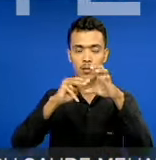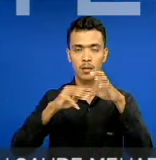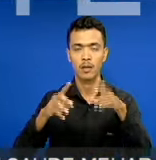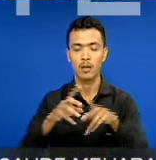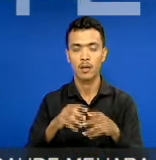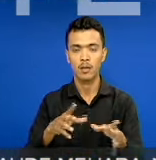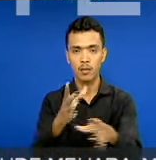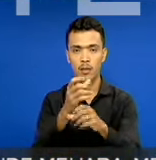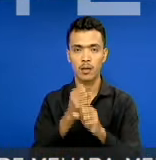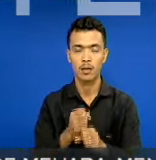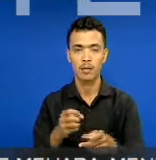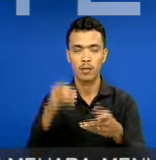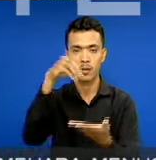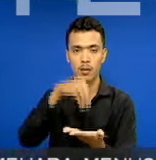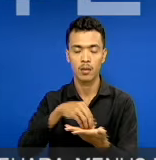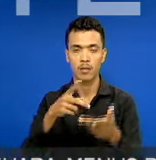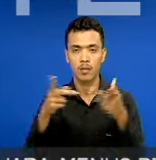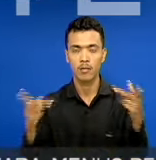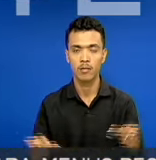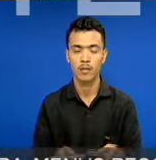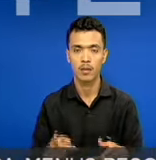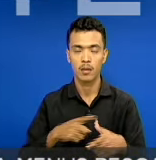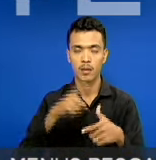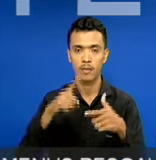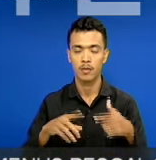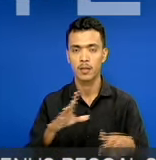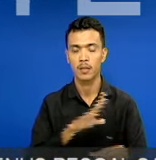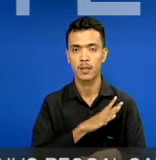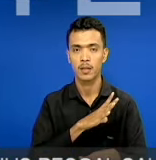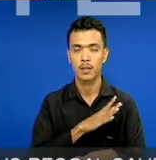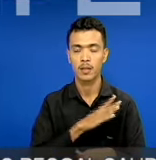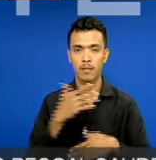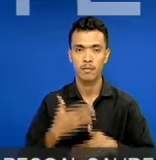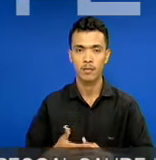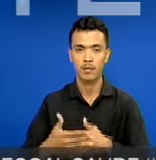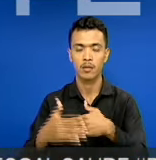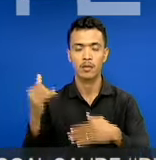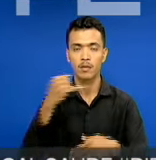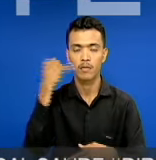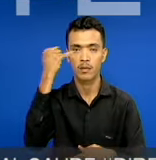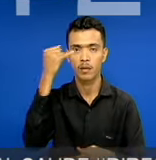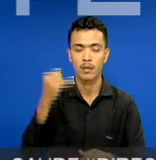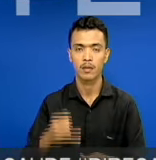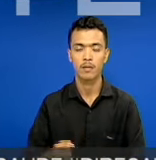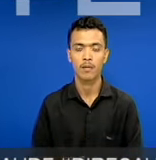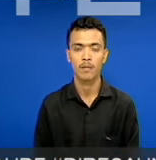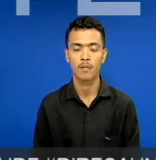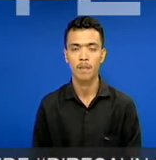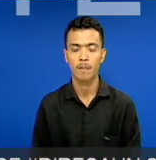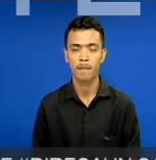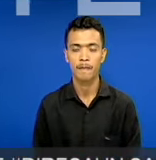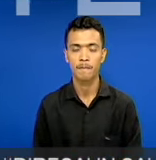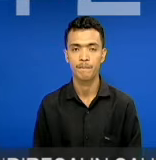baraya ia fatin ANP nia, depois maka se hein processo de investigação. Com certeza que ia